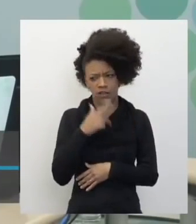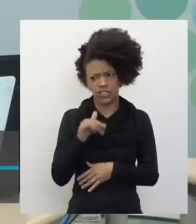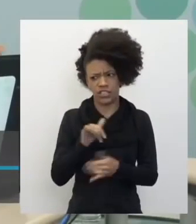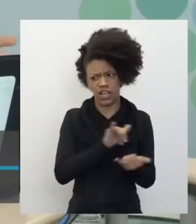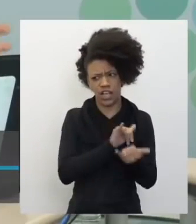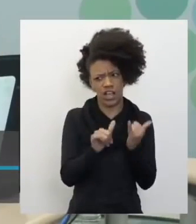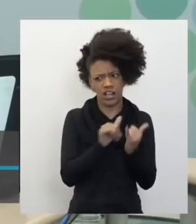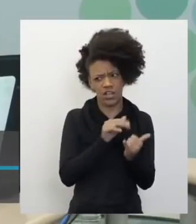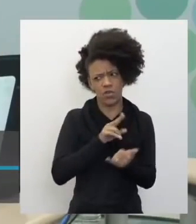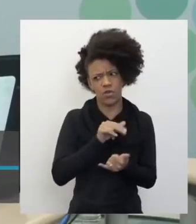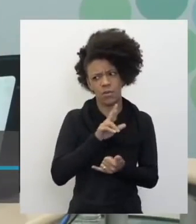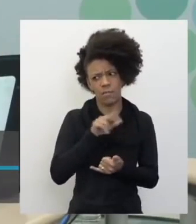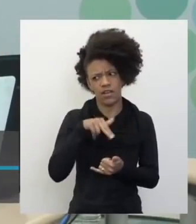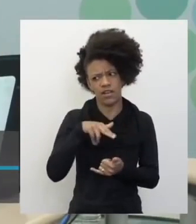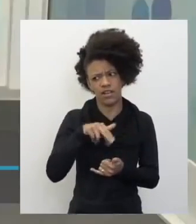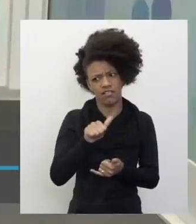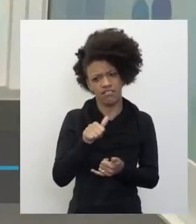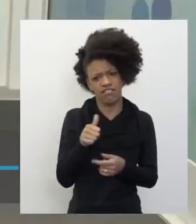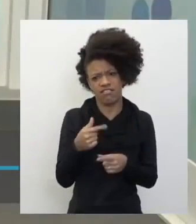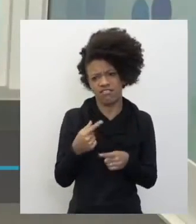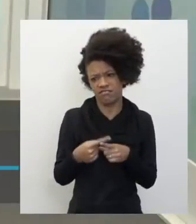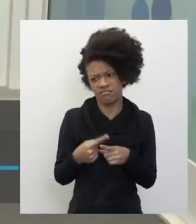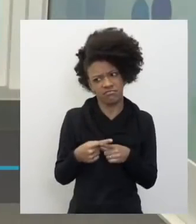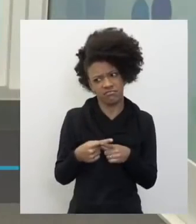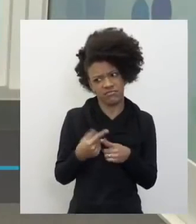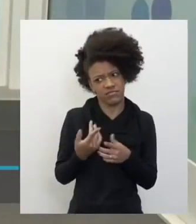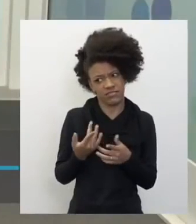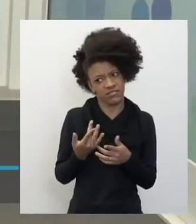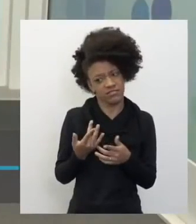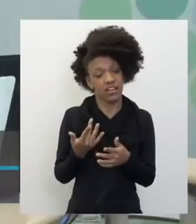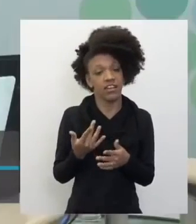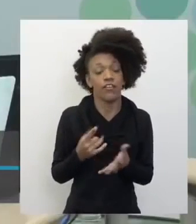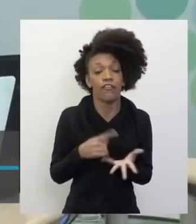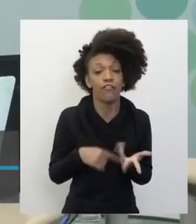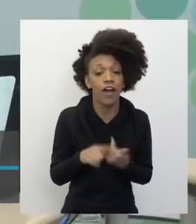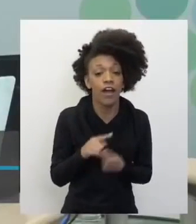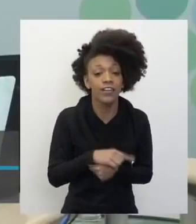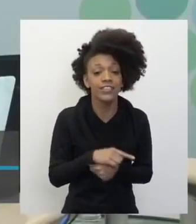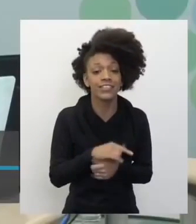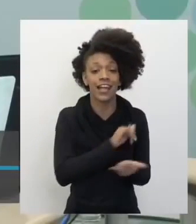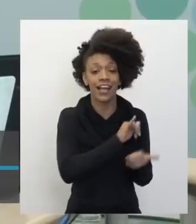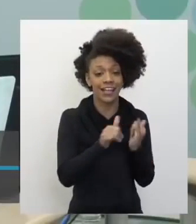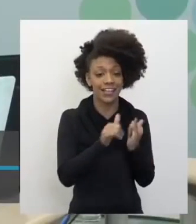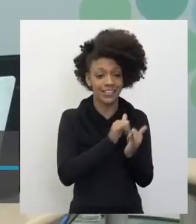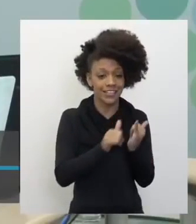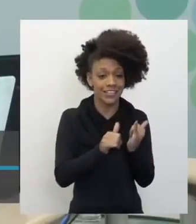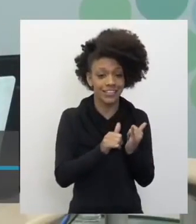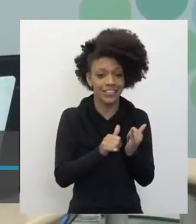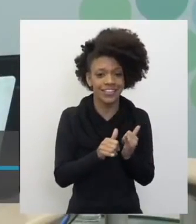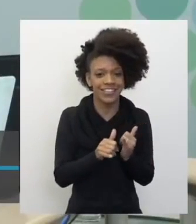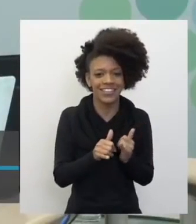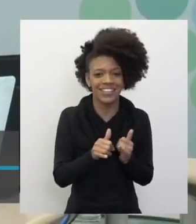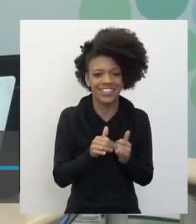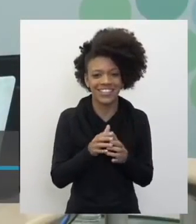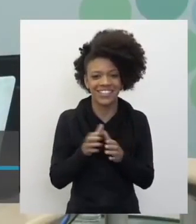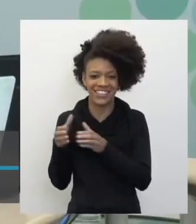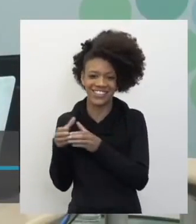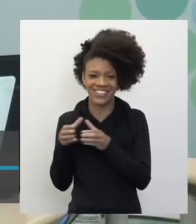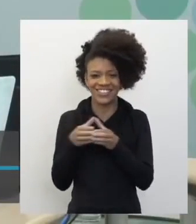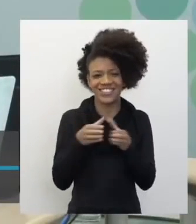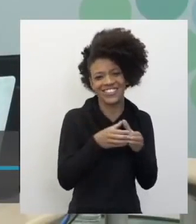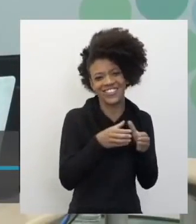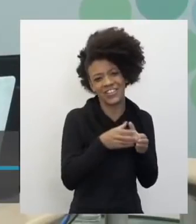lendas urbanas, porque lendas existem. urbanas também. Vários falando sobre lendas dos times